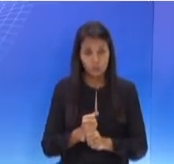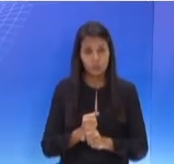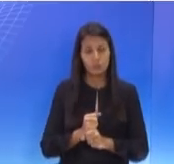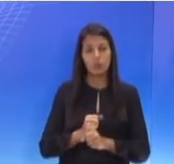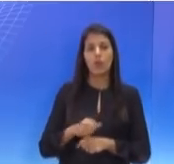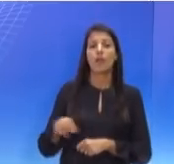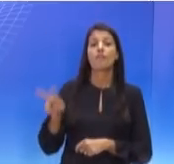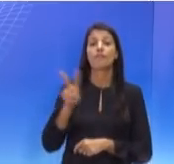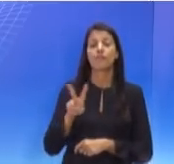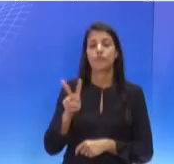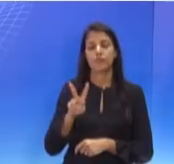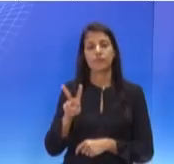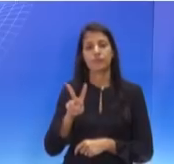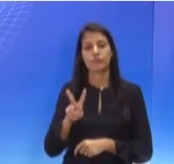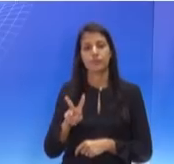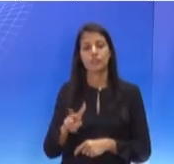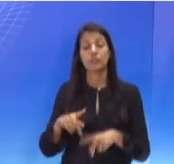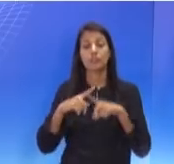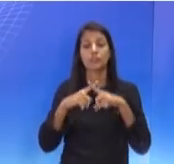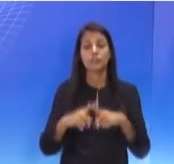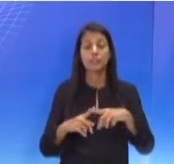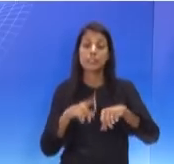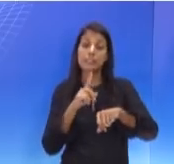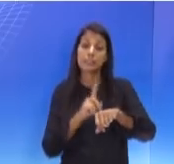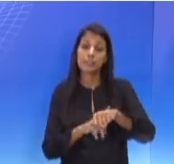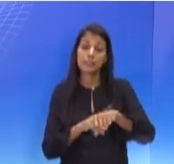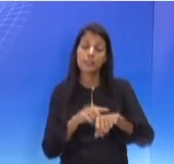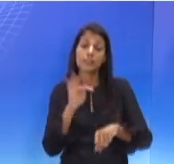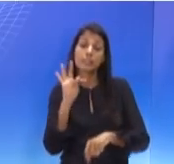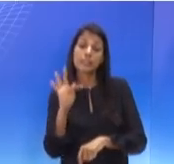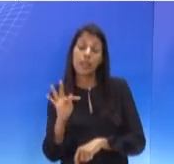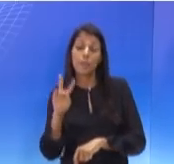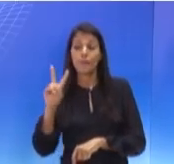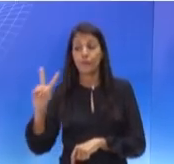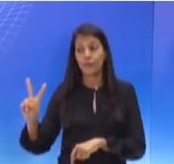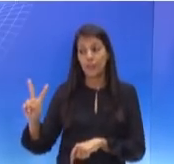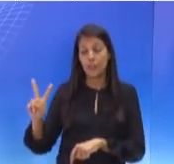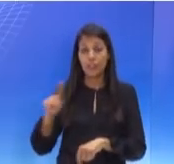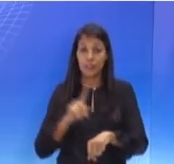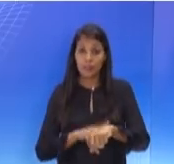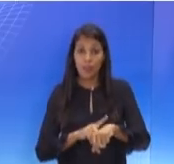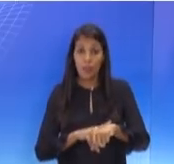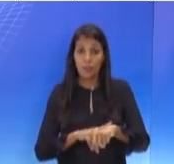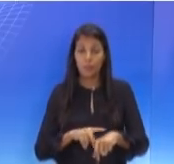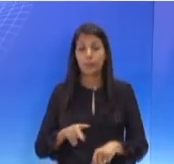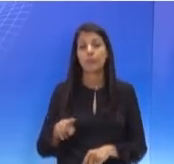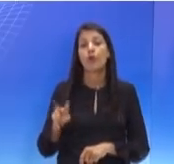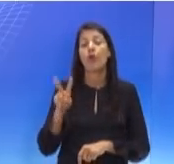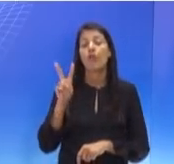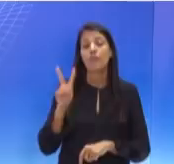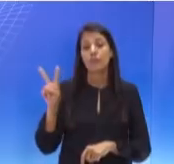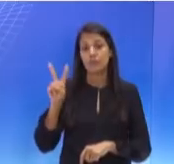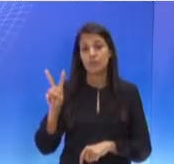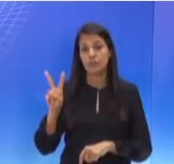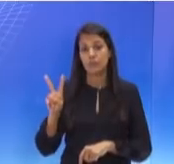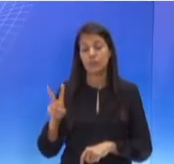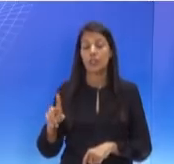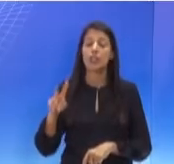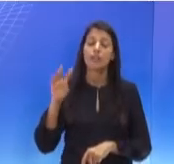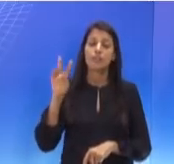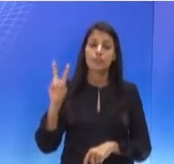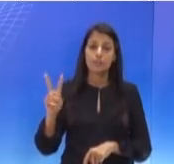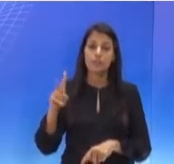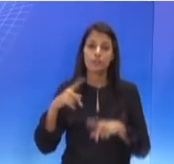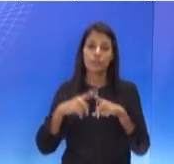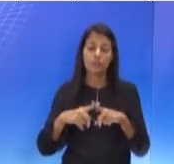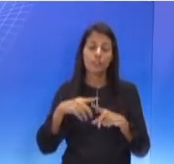tempo. Então, no tempo zero, a minha velocidade era diferente de zero, ou seja, o carro estava se movimentando.